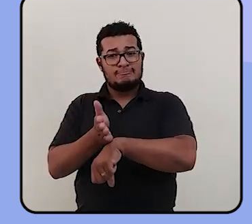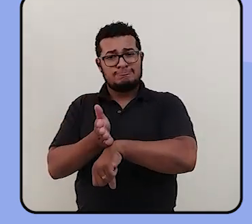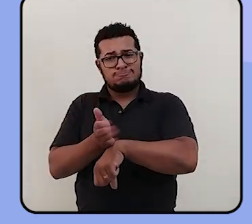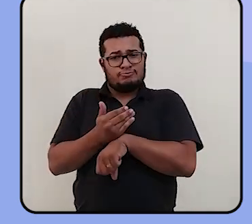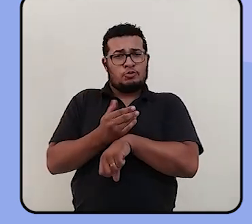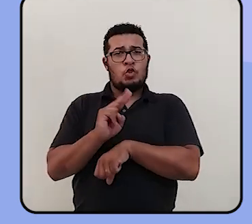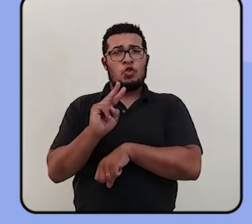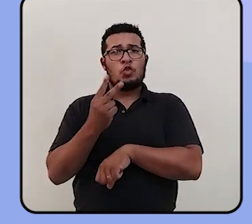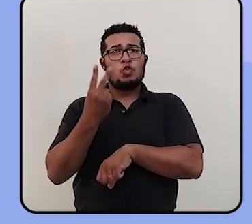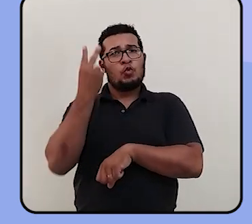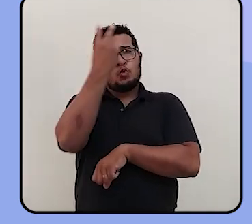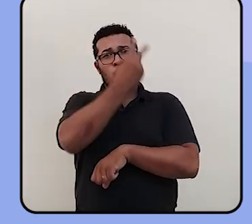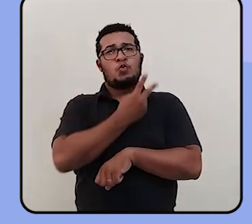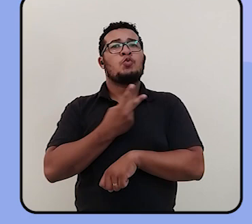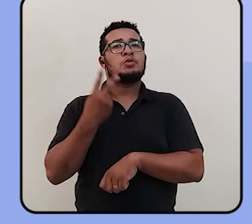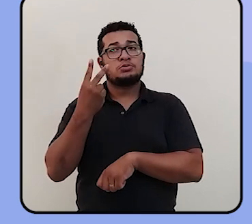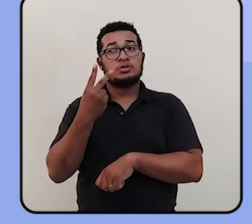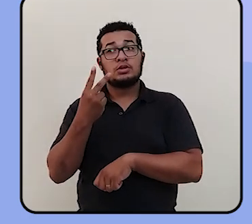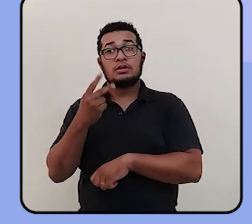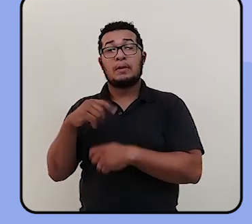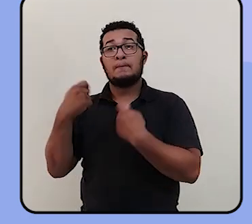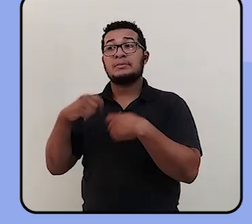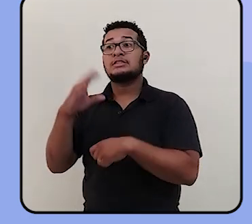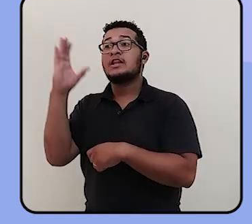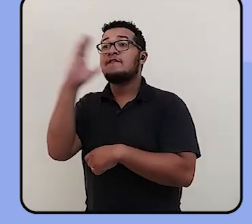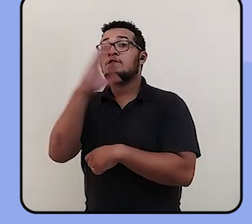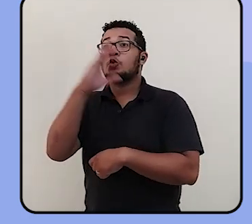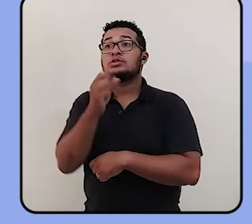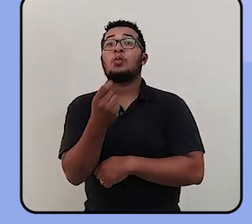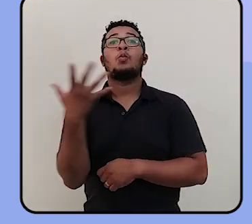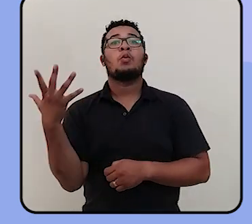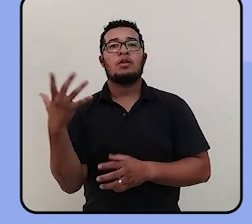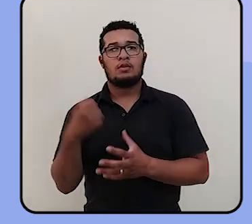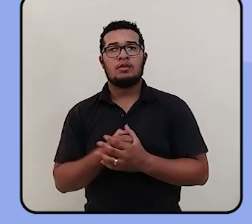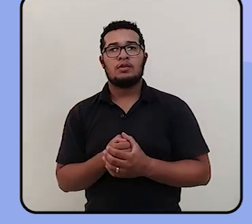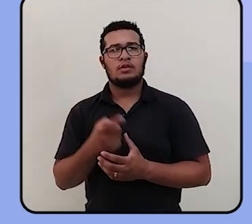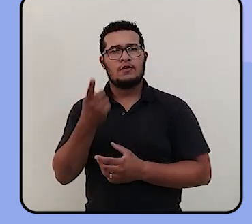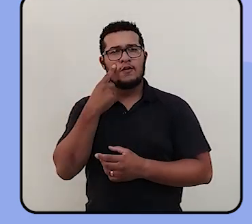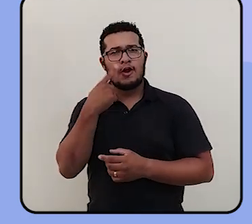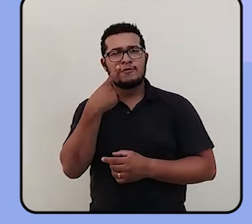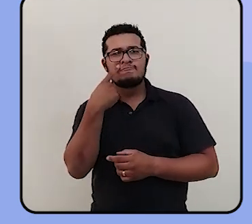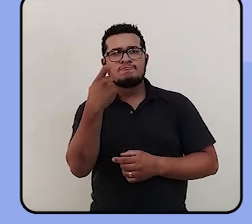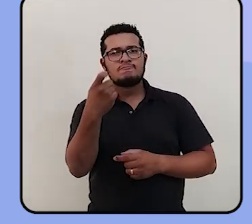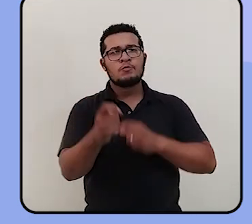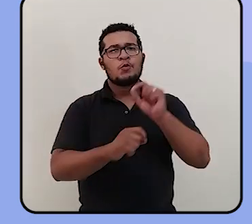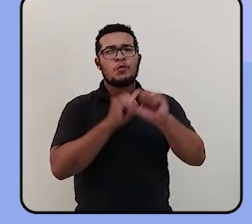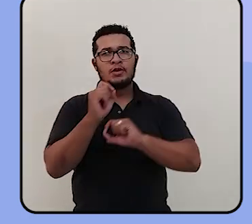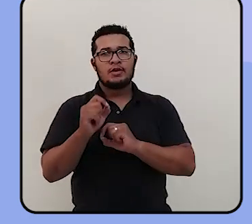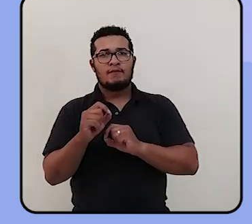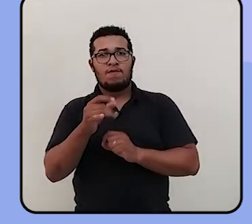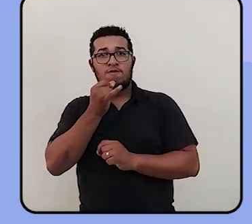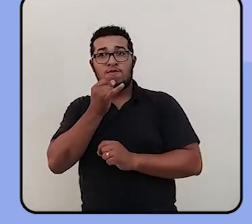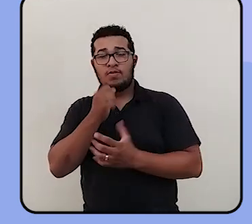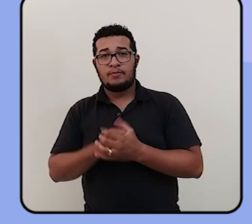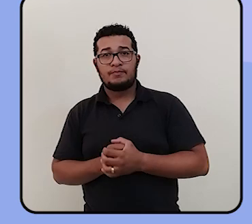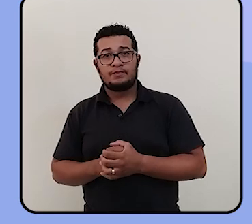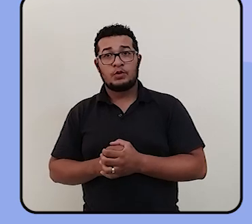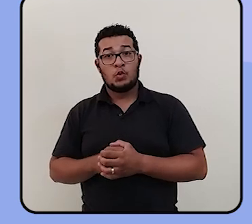tempo para 2 horas, qual deveria ser a velocidade média? Se liga agora que interessante.